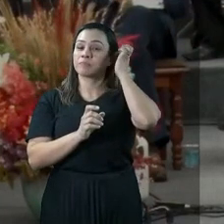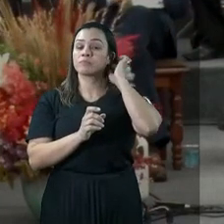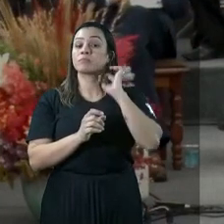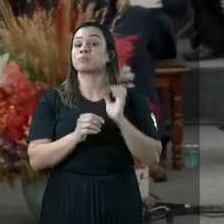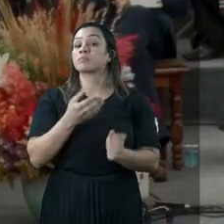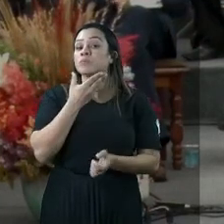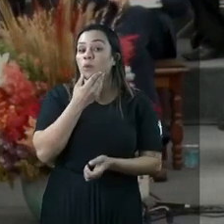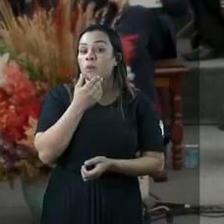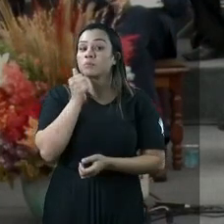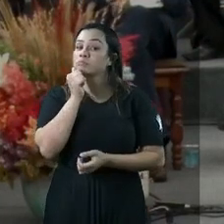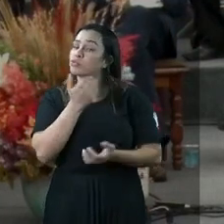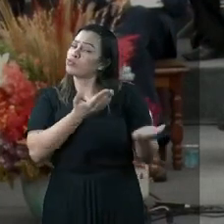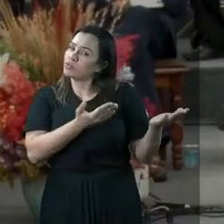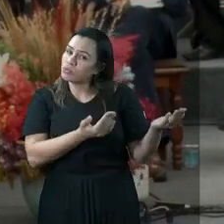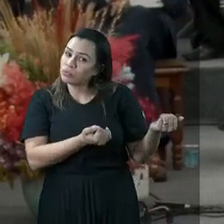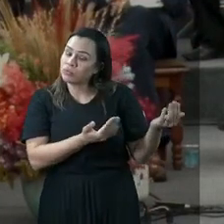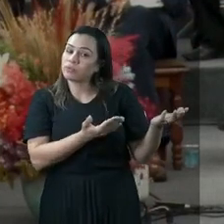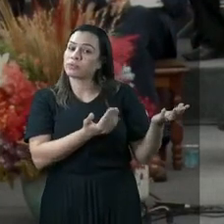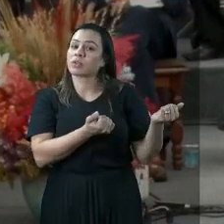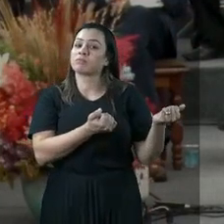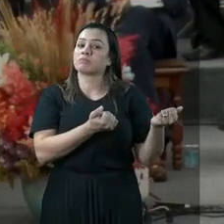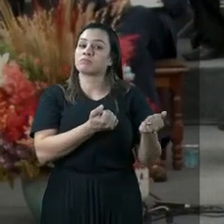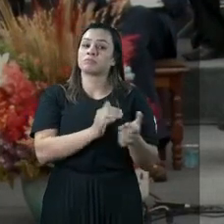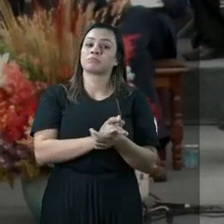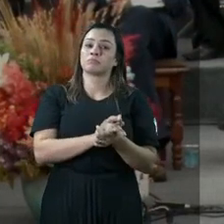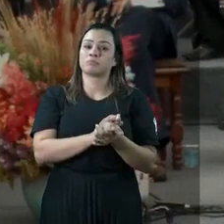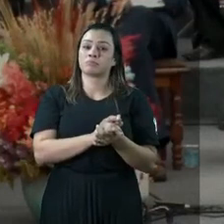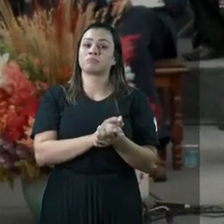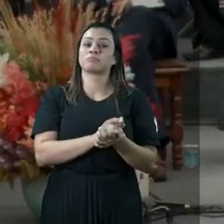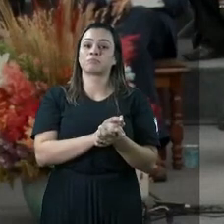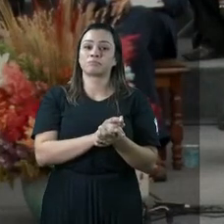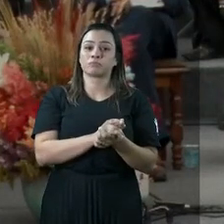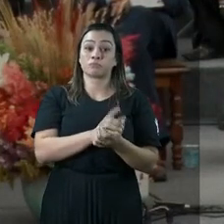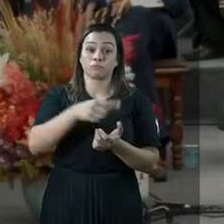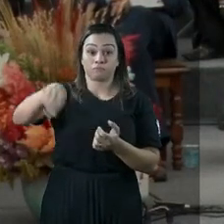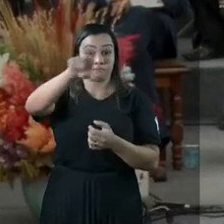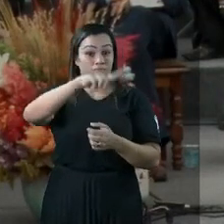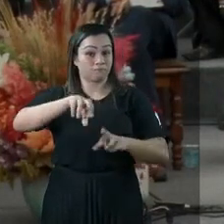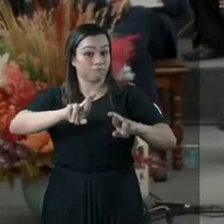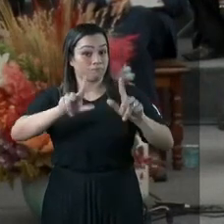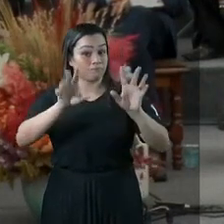moços e moças do arrebatamento e do avivamento da última hora.